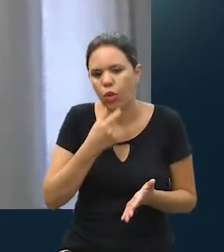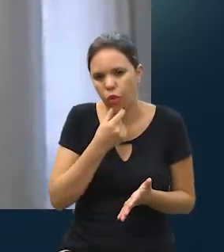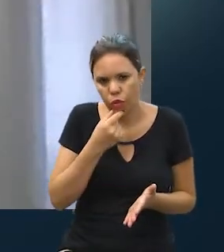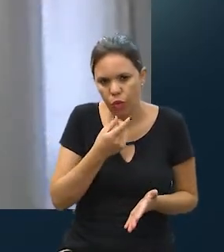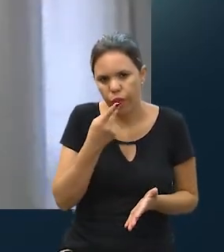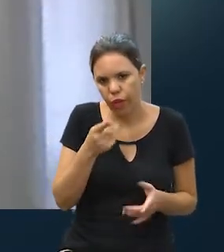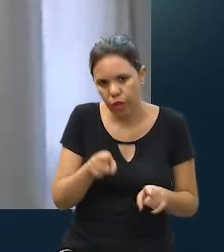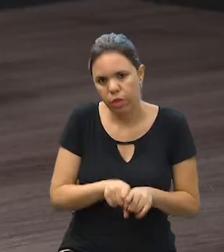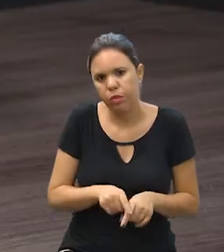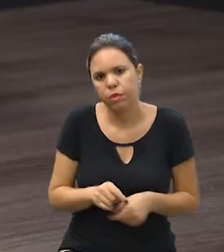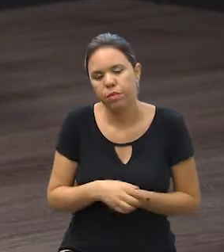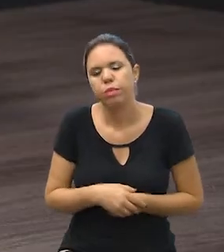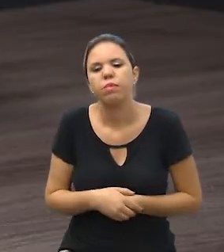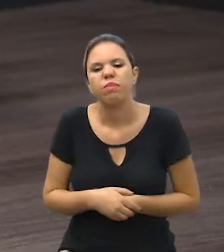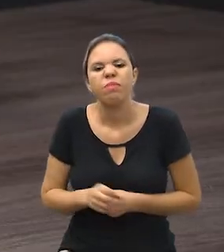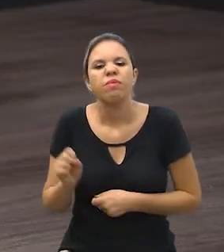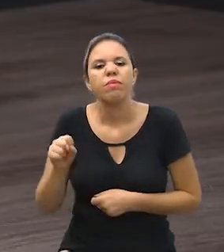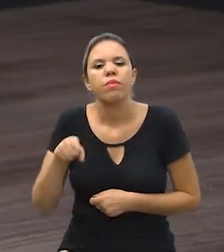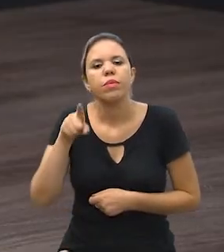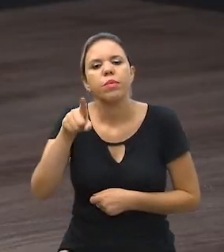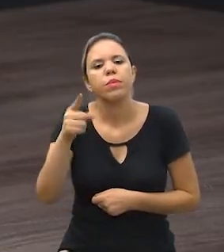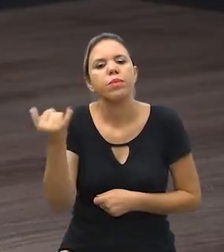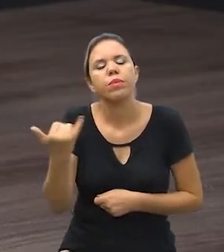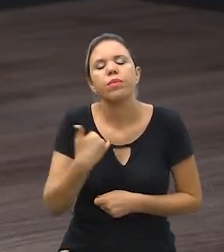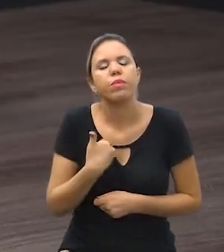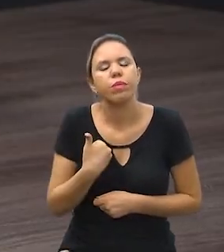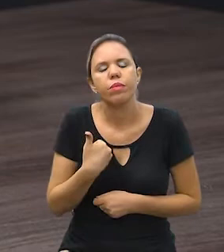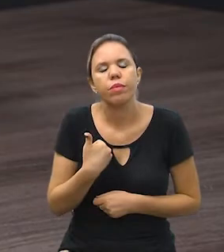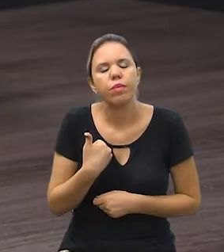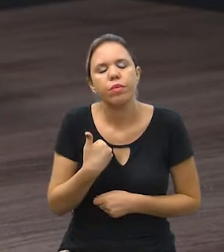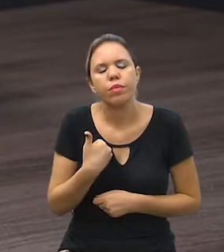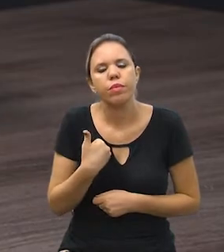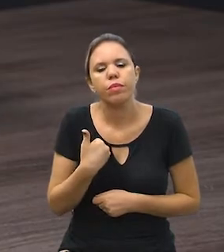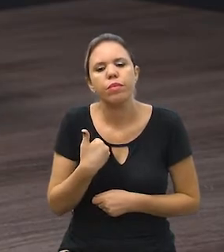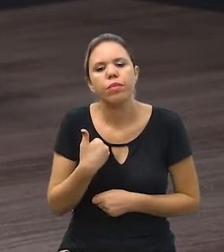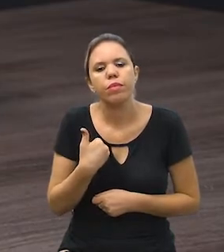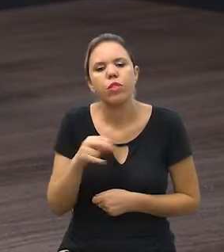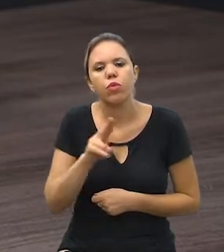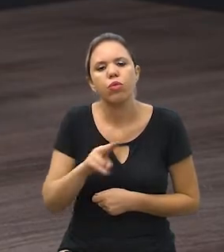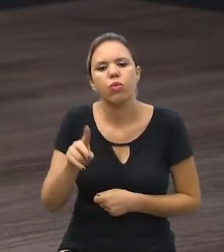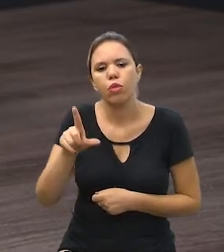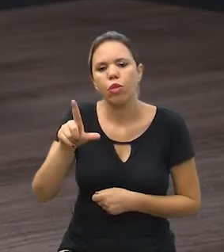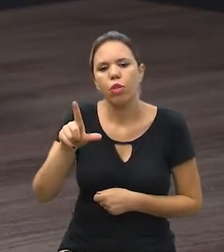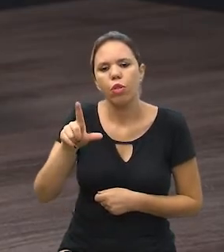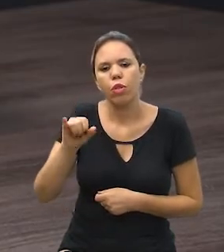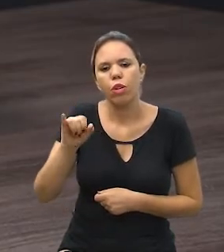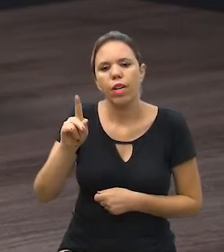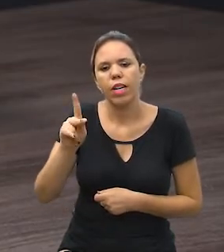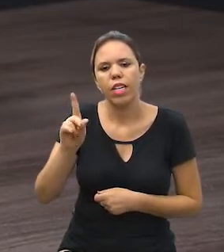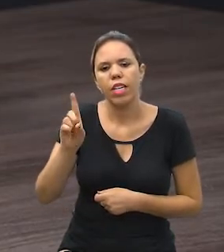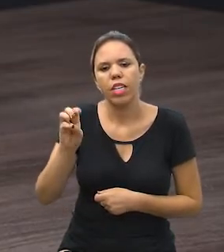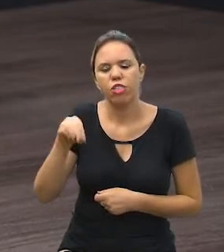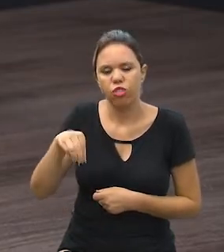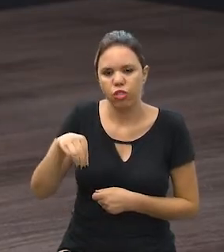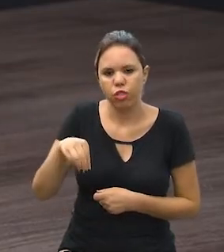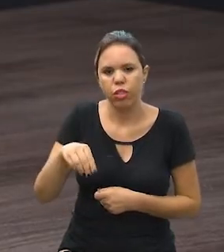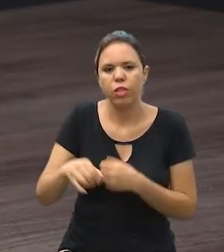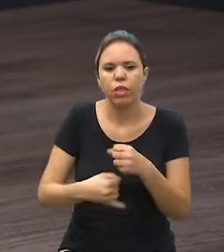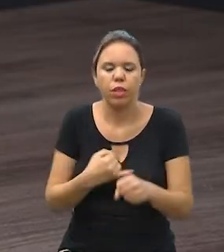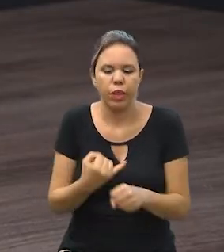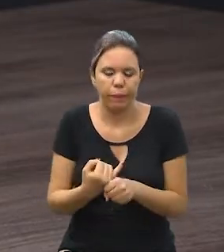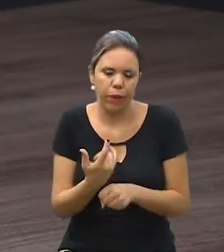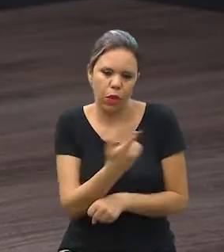então traduções de documentos. Sim, aí você me disse que usou o LinkedIn e também uma plataforma